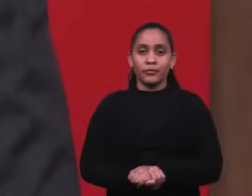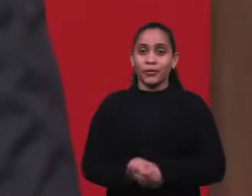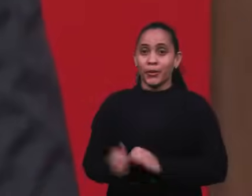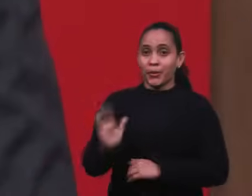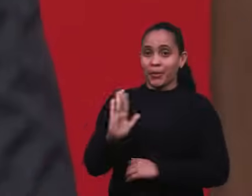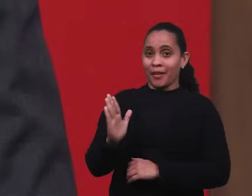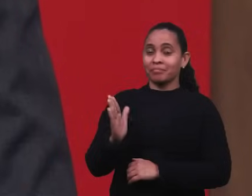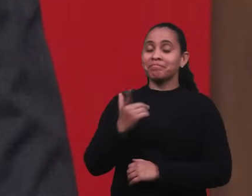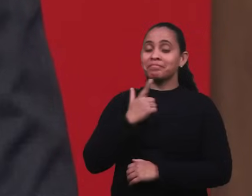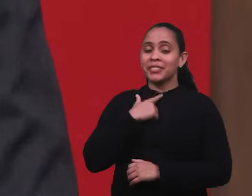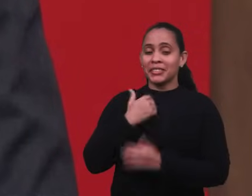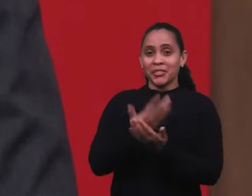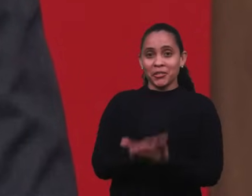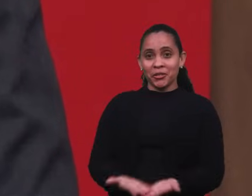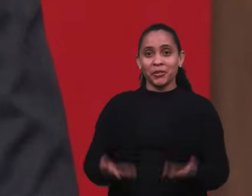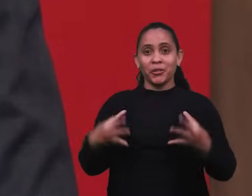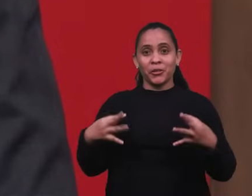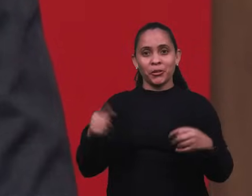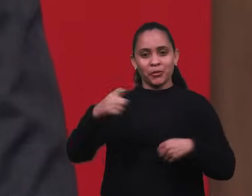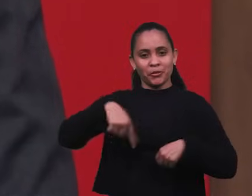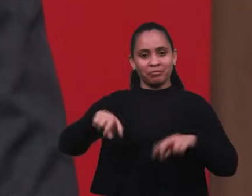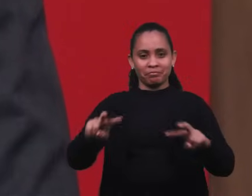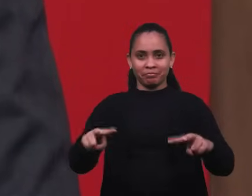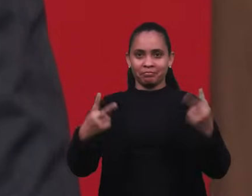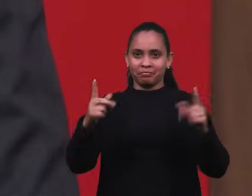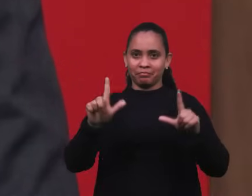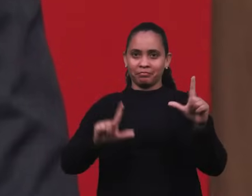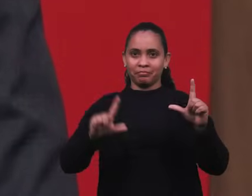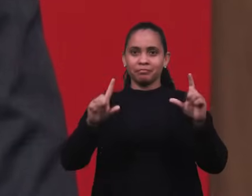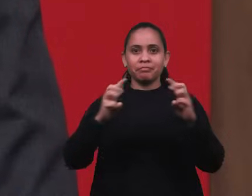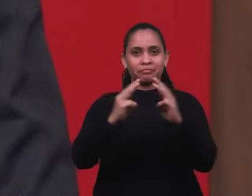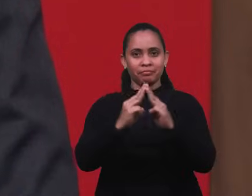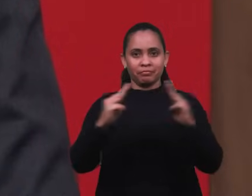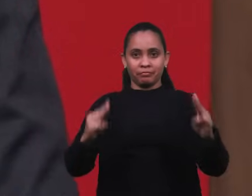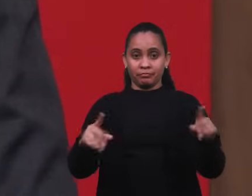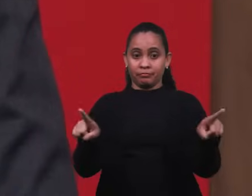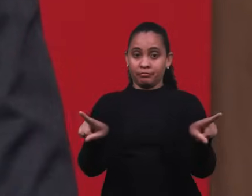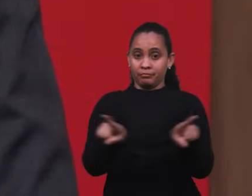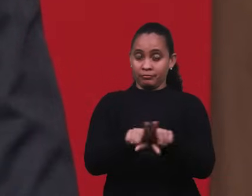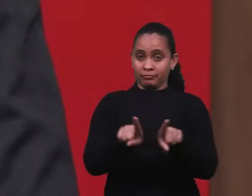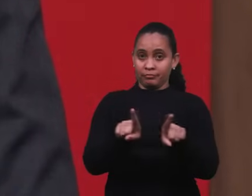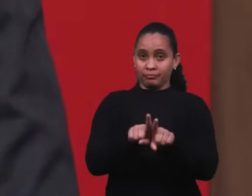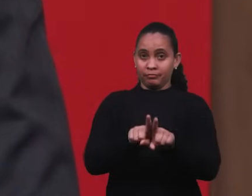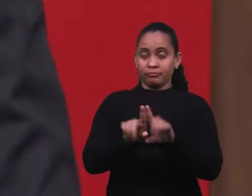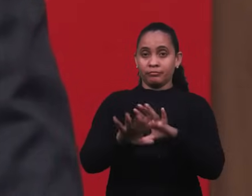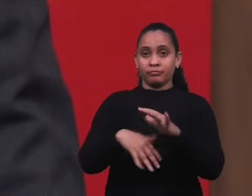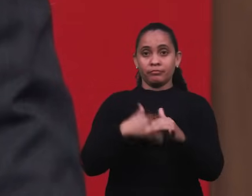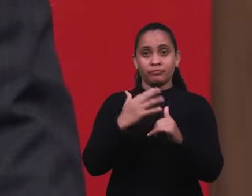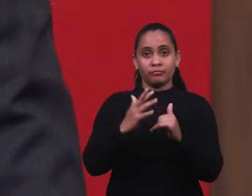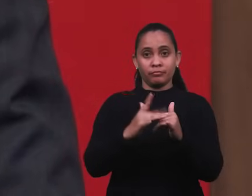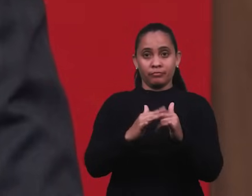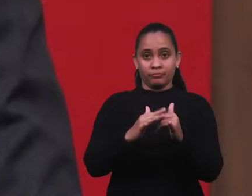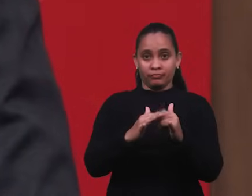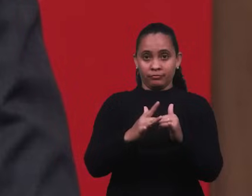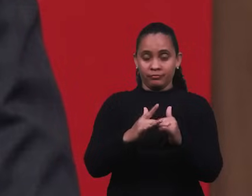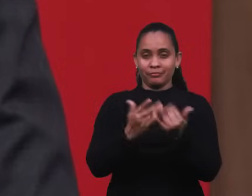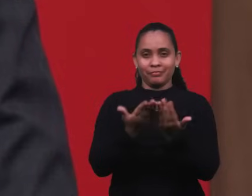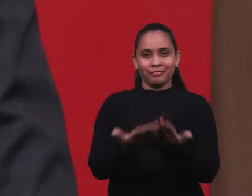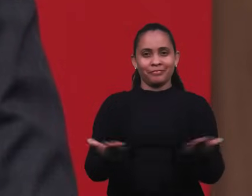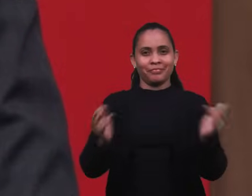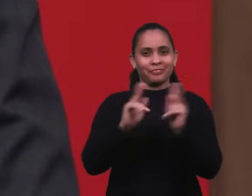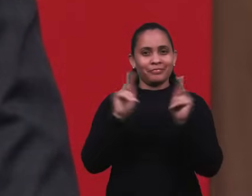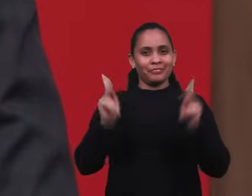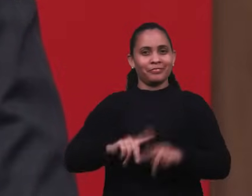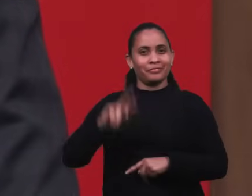Olá, eu quero saudar você que nos acompanha pela TV Manaim, também pelo canal oficial da Igreja Cristã Maranata no YouTube, A Paz do